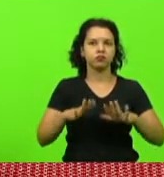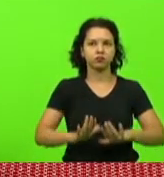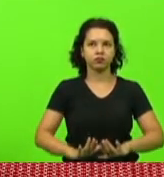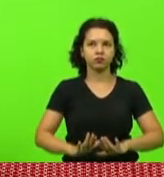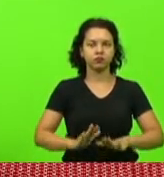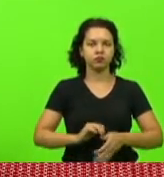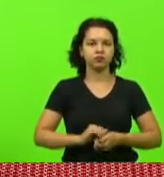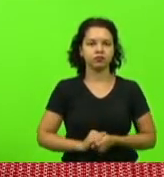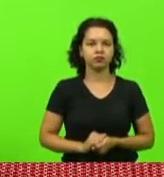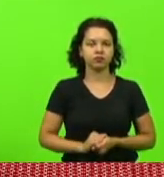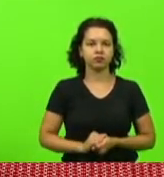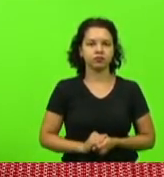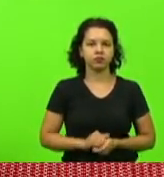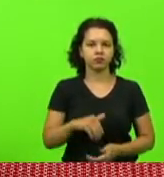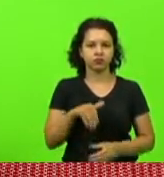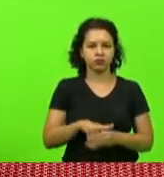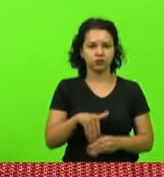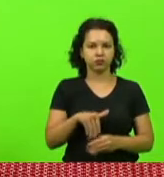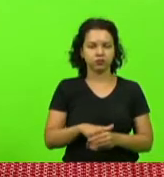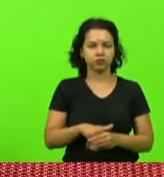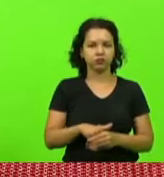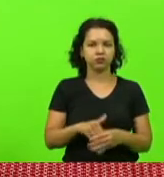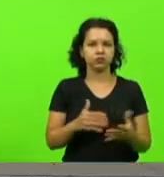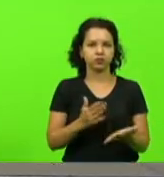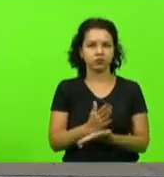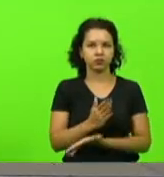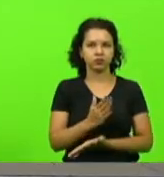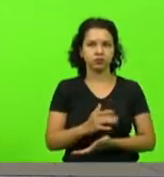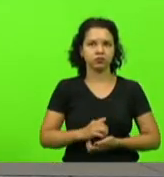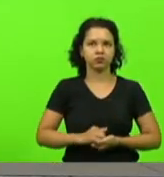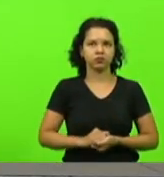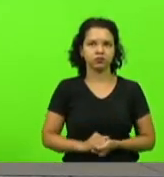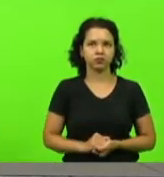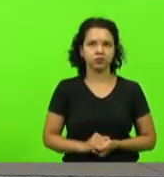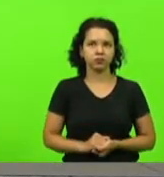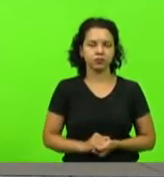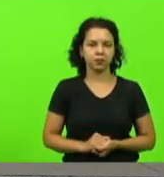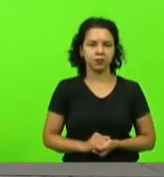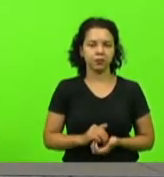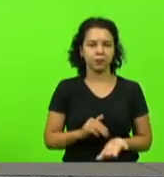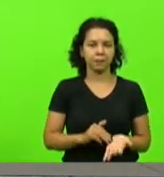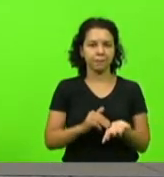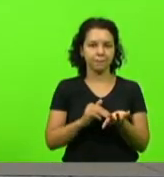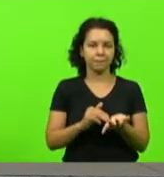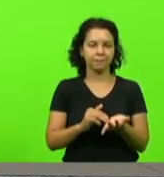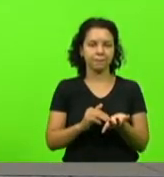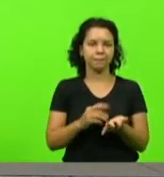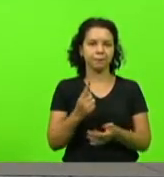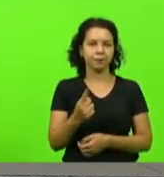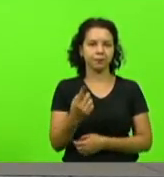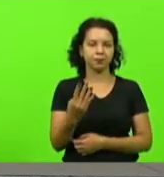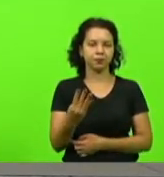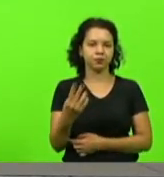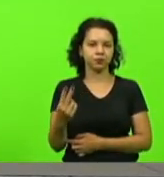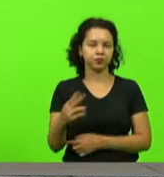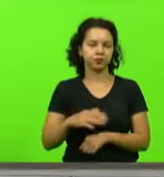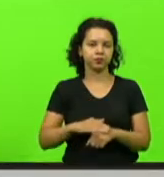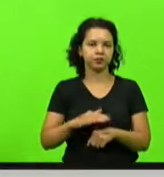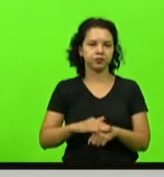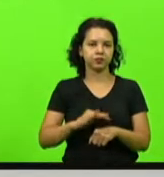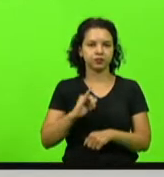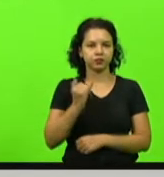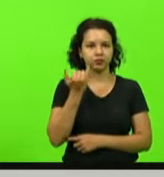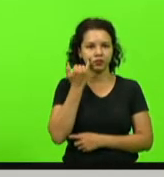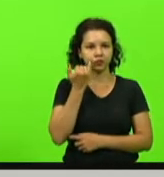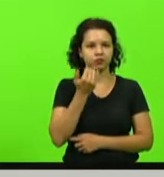discutir, em votação, aprovado. Moção 142, autor deputado Gessé Lopes,